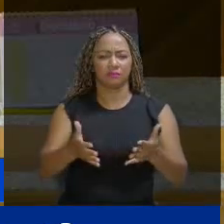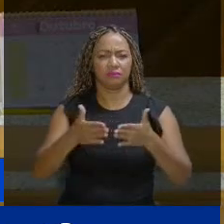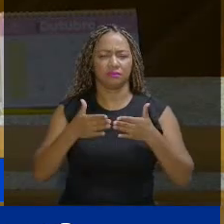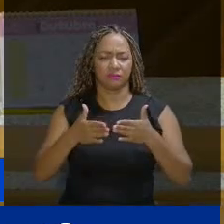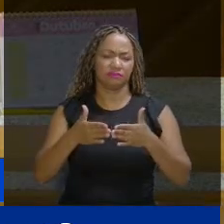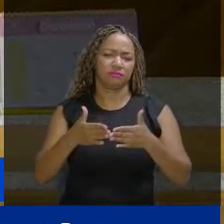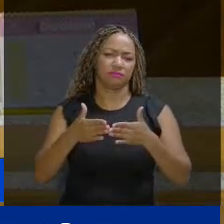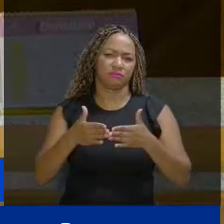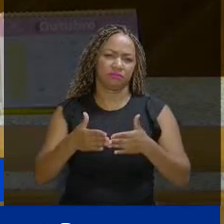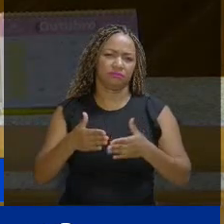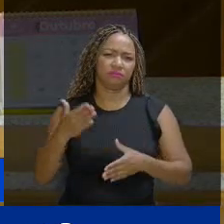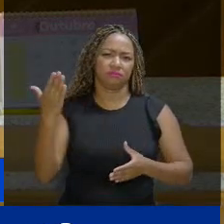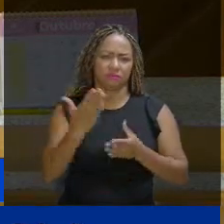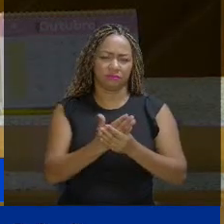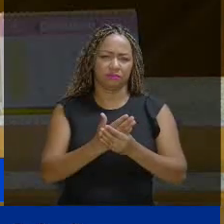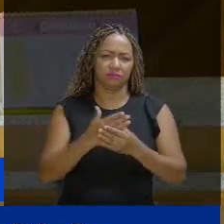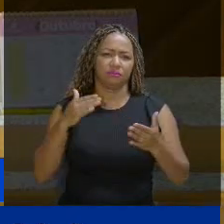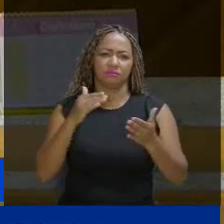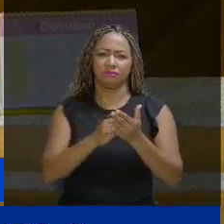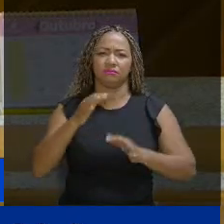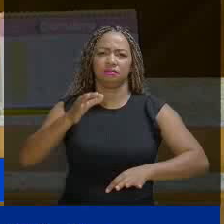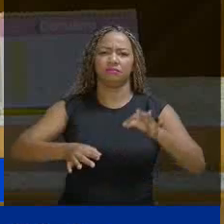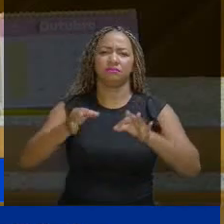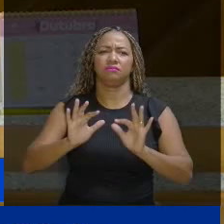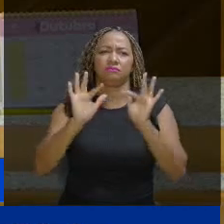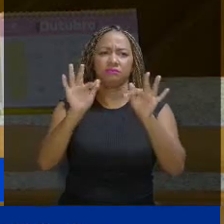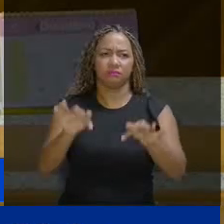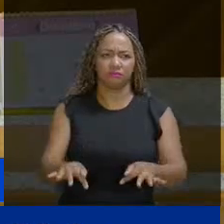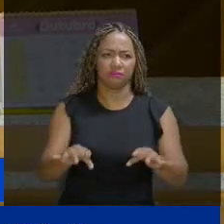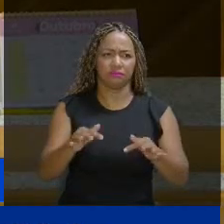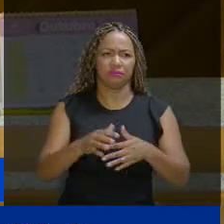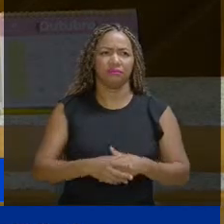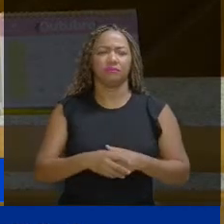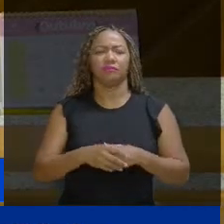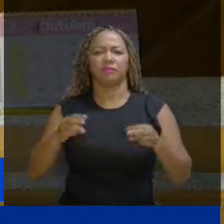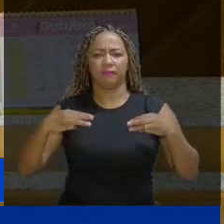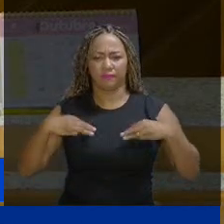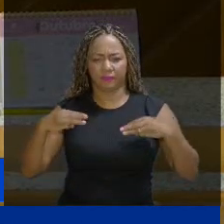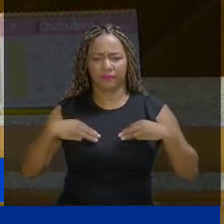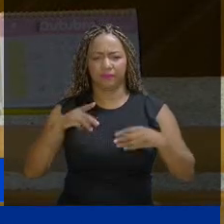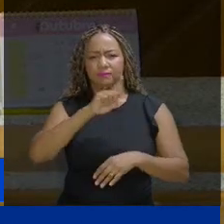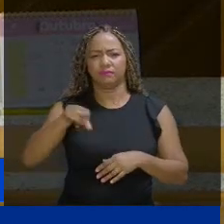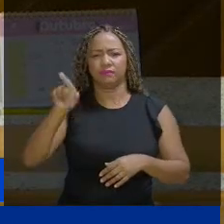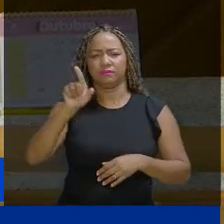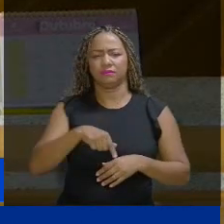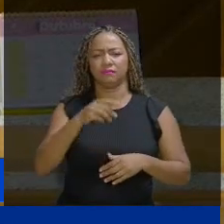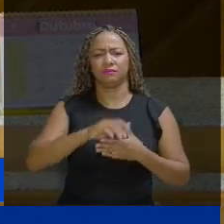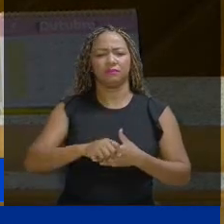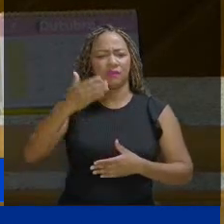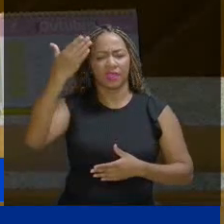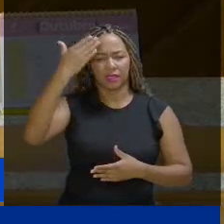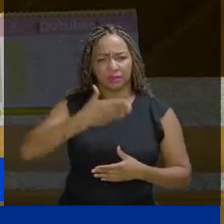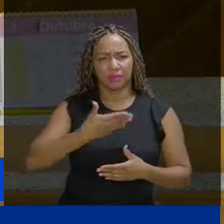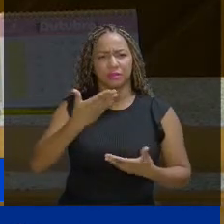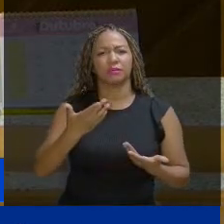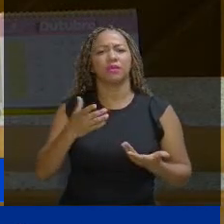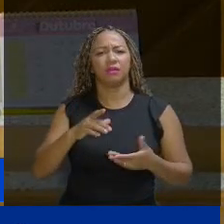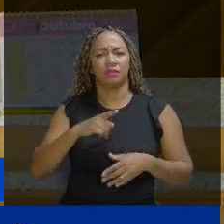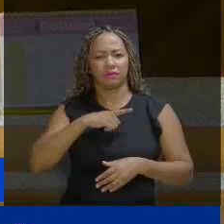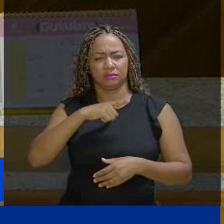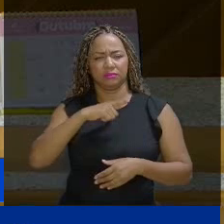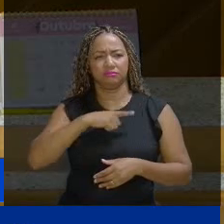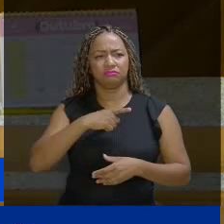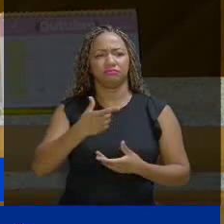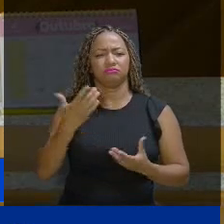do processo até o julgamento final desses autos e, no mérito, pediu a nulidade da busca e apreensão e das provas obtidas